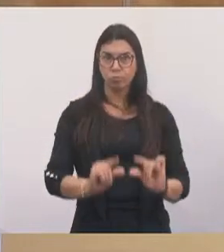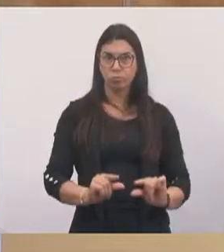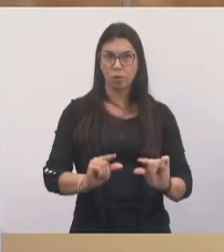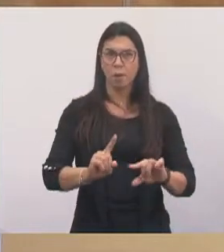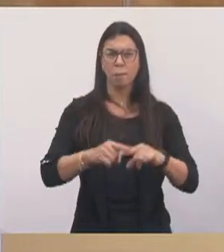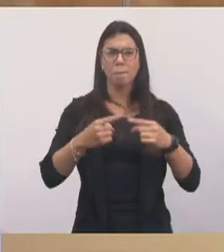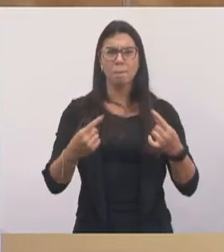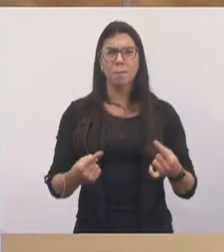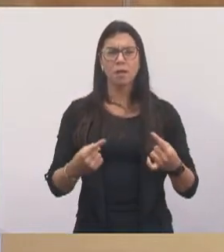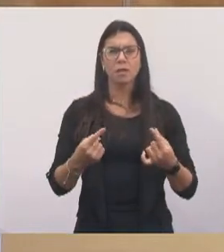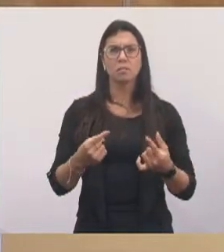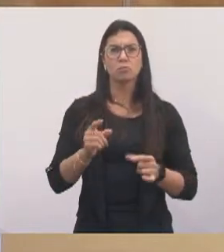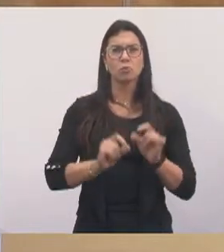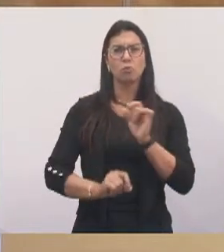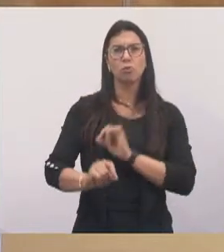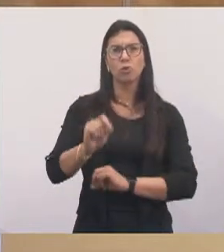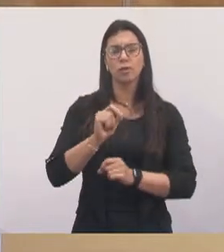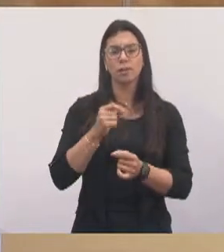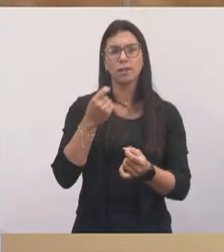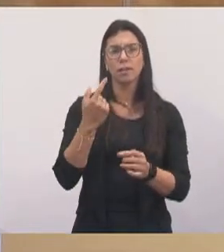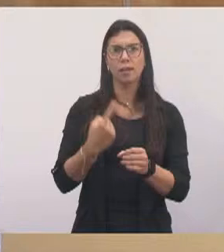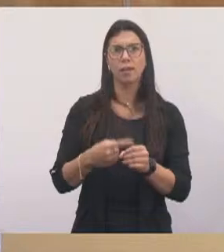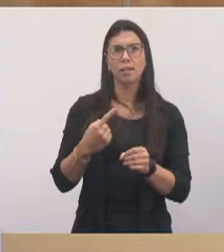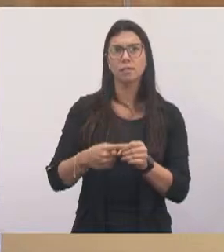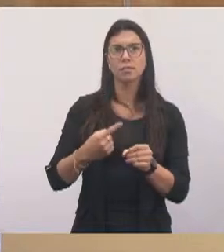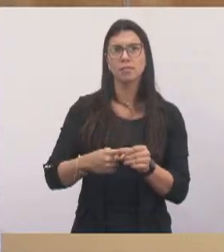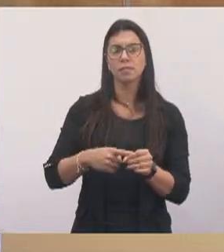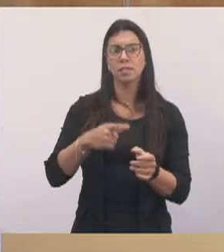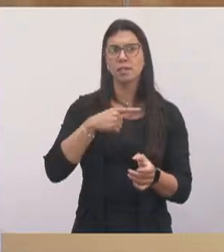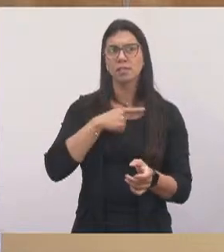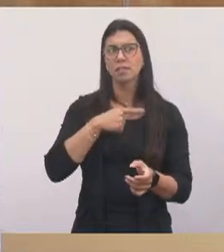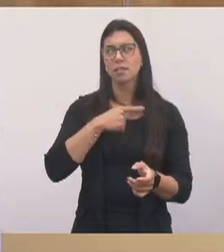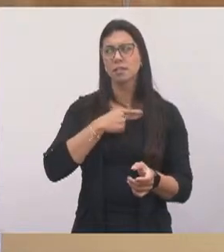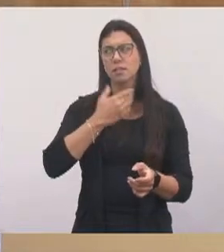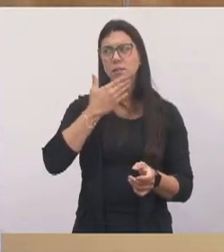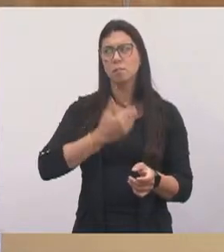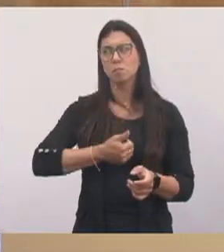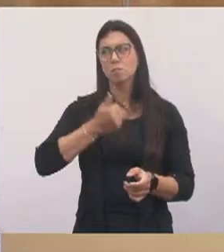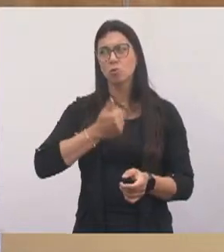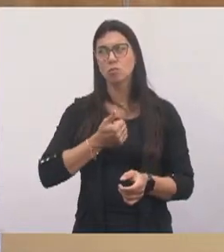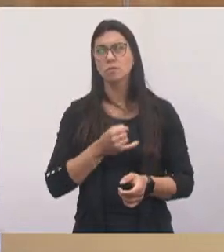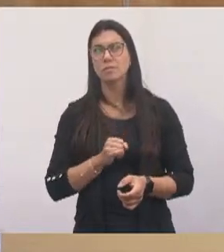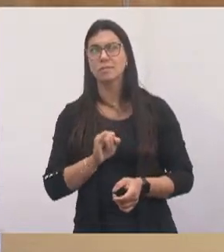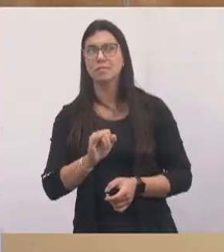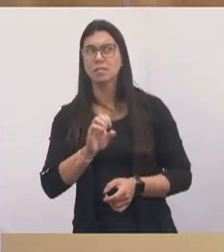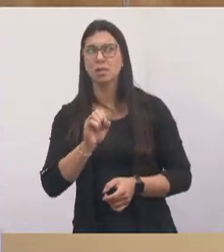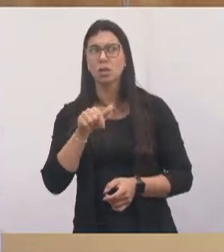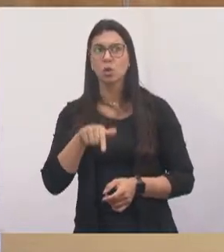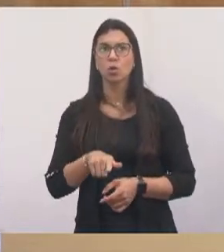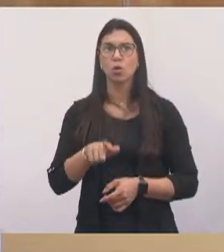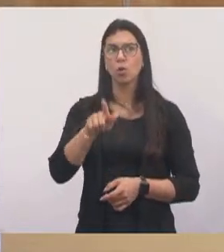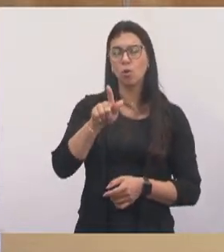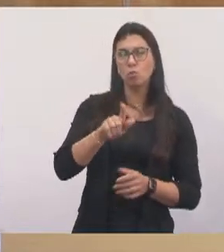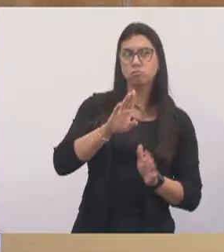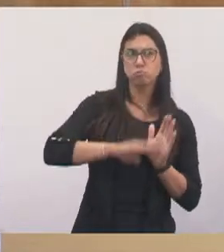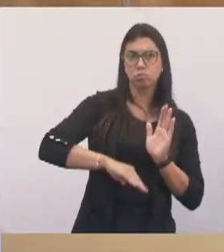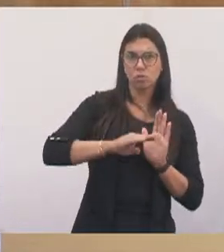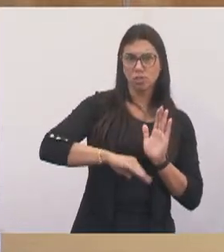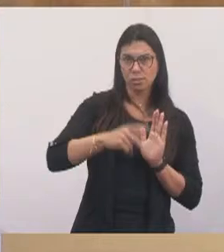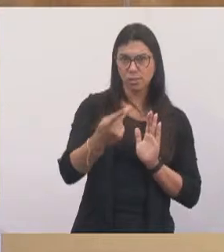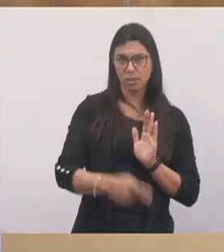que vantagem a cidade vai ter tirando as ONG fora do projeto. Tira as ONG fora do